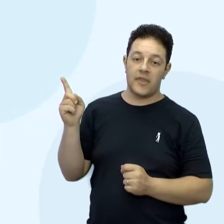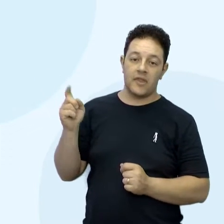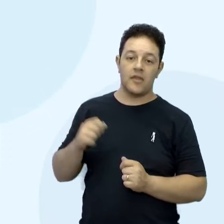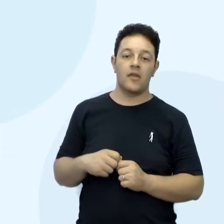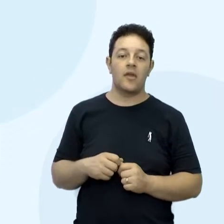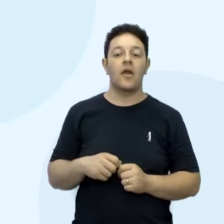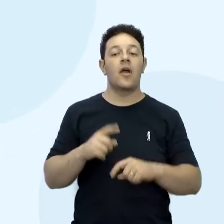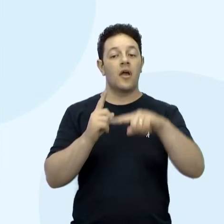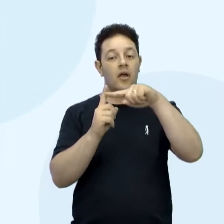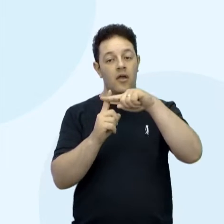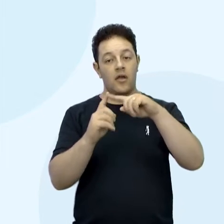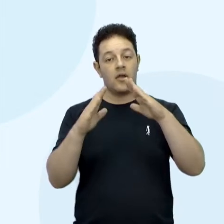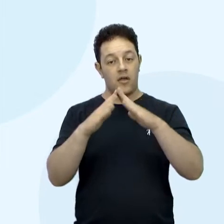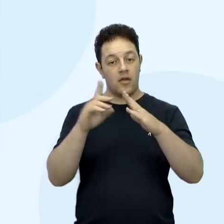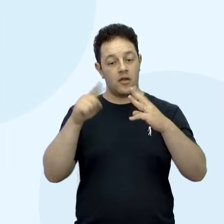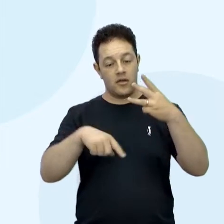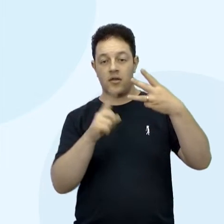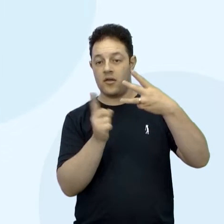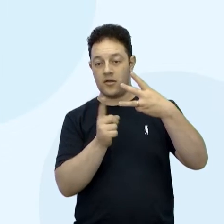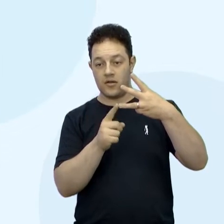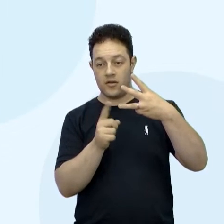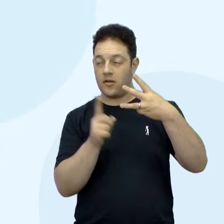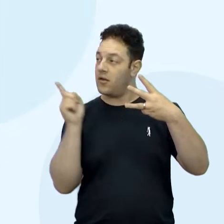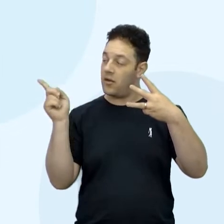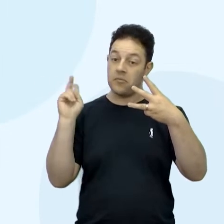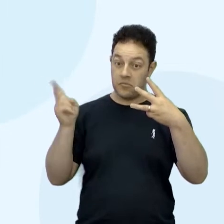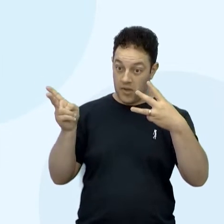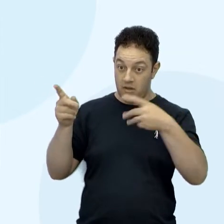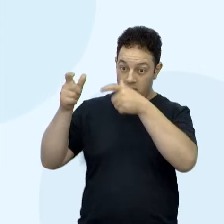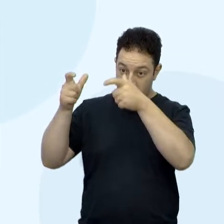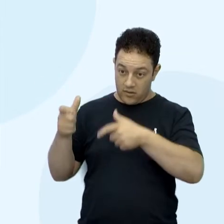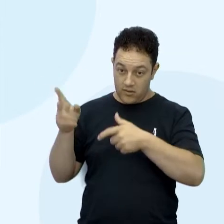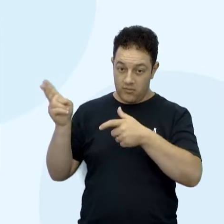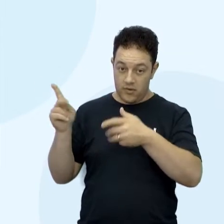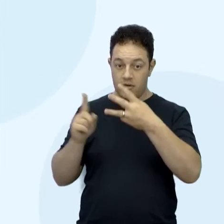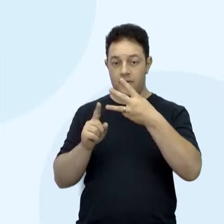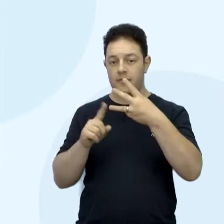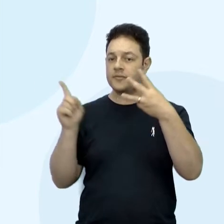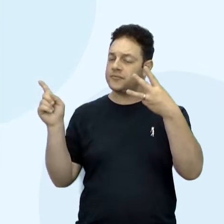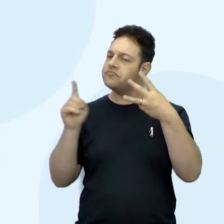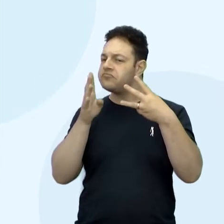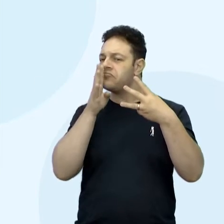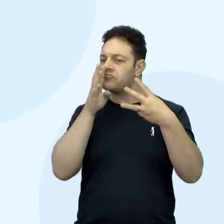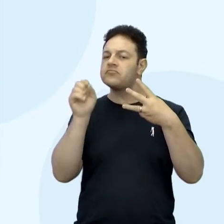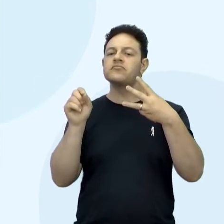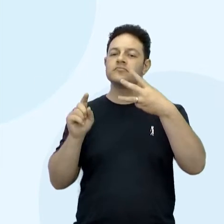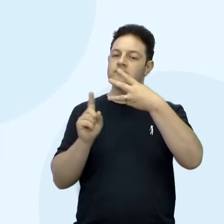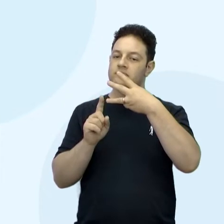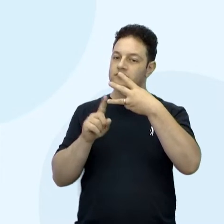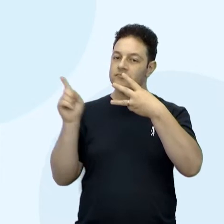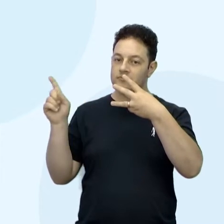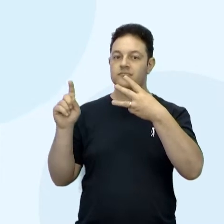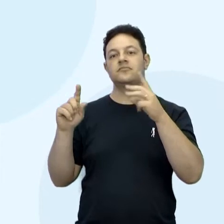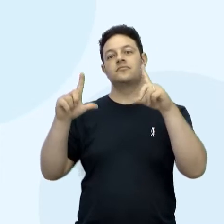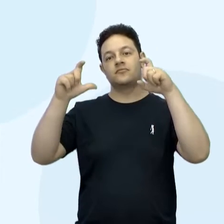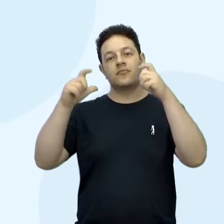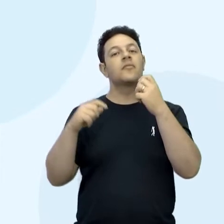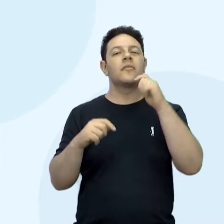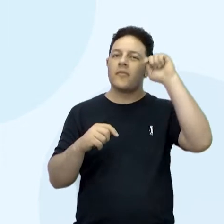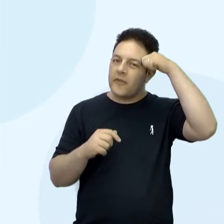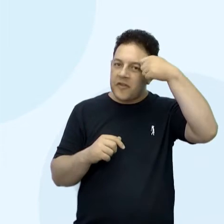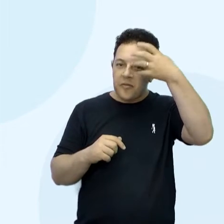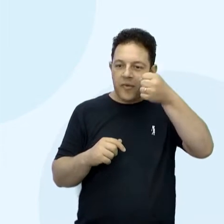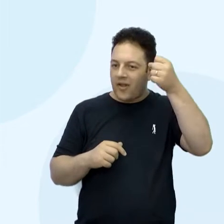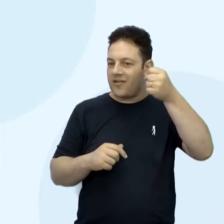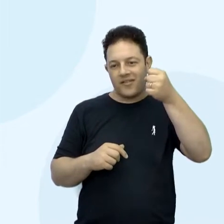nós temos a nossa terceira imagem. Olha só que interessante. Aqui a gente já tem uma imagem a cores, né? Então a gente já consegue